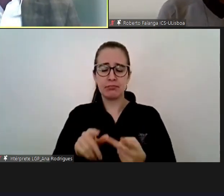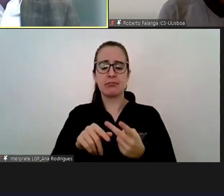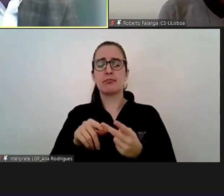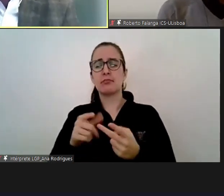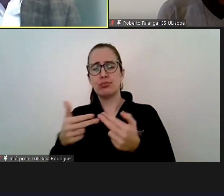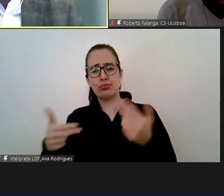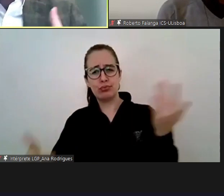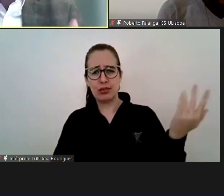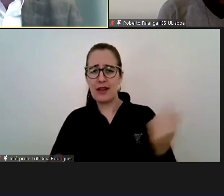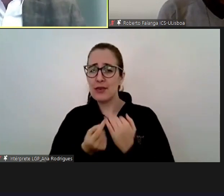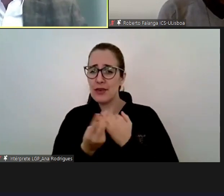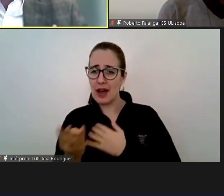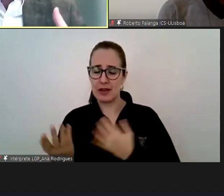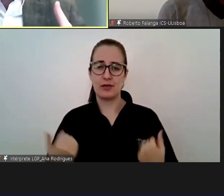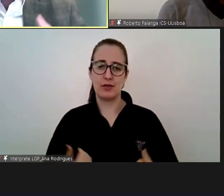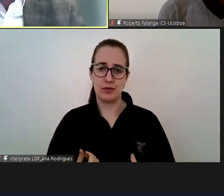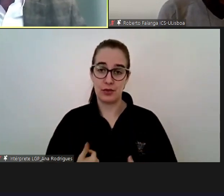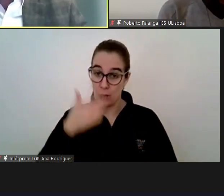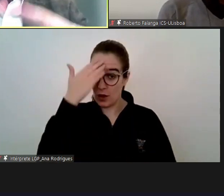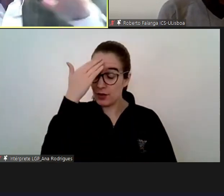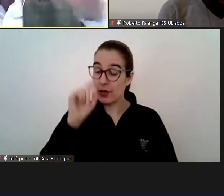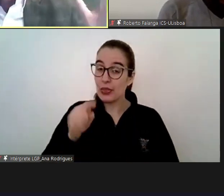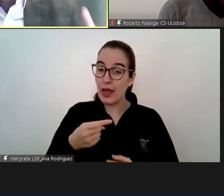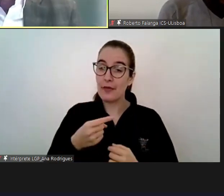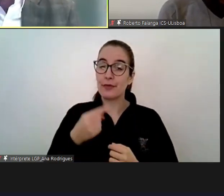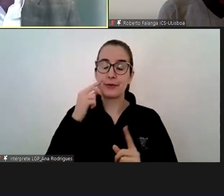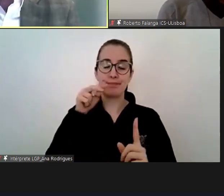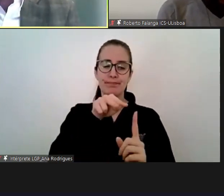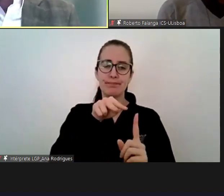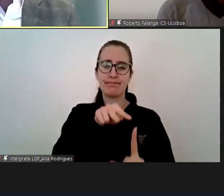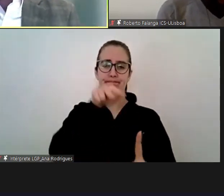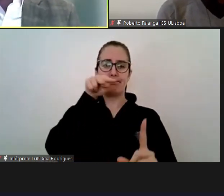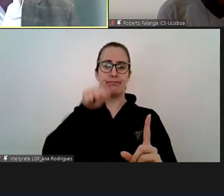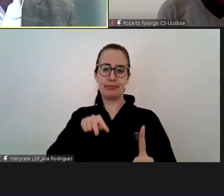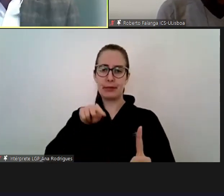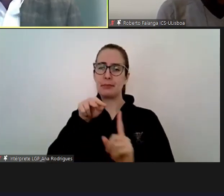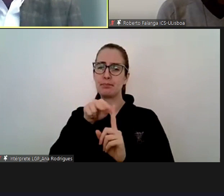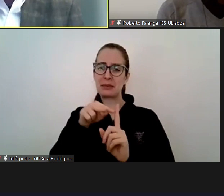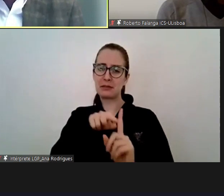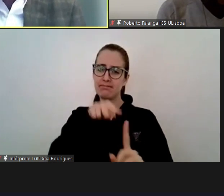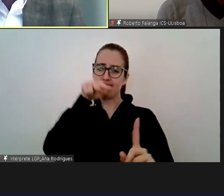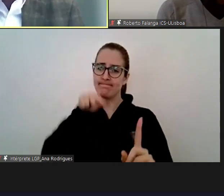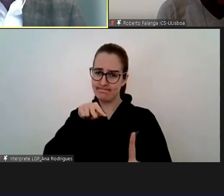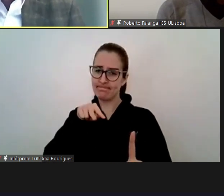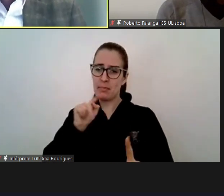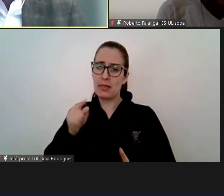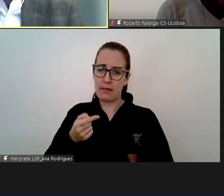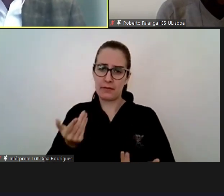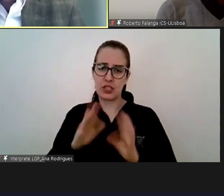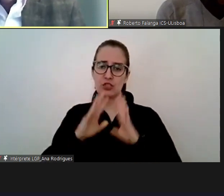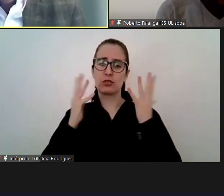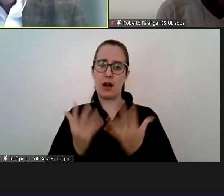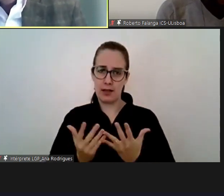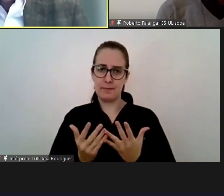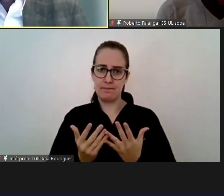etc. E, portanto, eu acho que nós temos que ter uma visão mais global do problema e que tem a ver já com questões, enfim, não quero